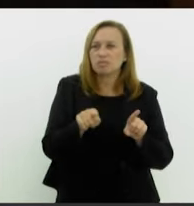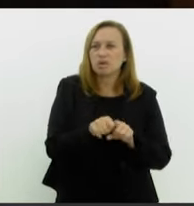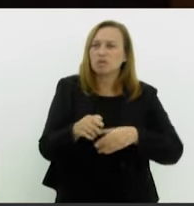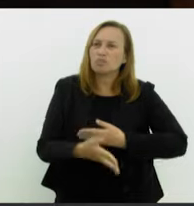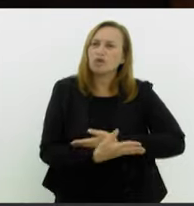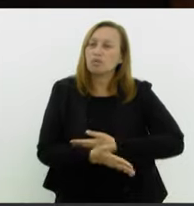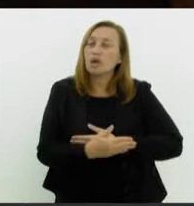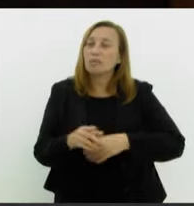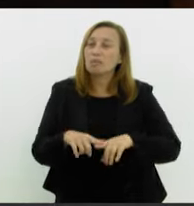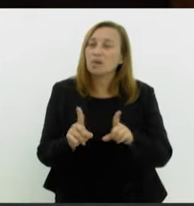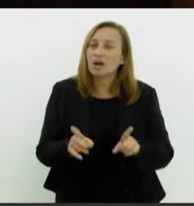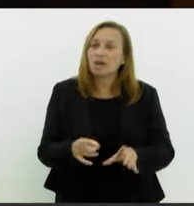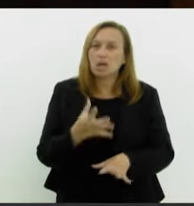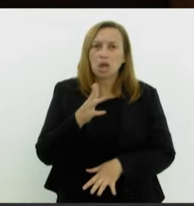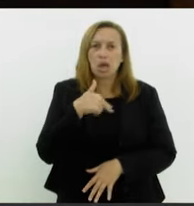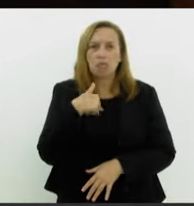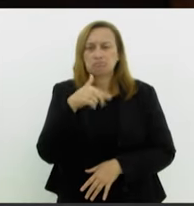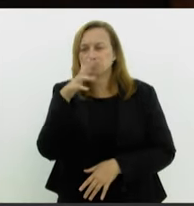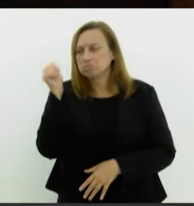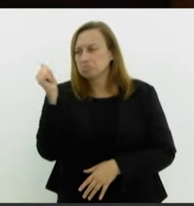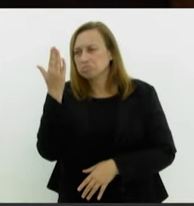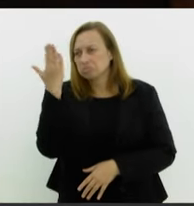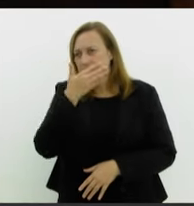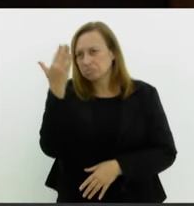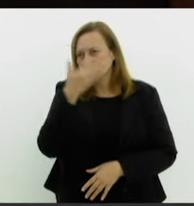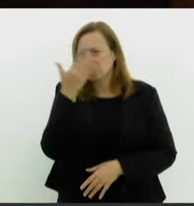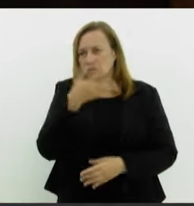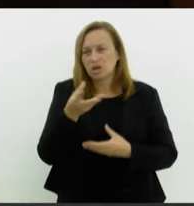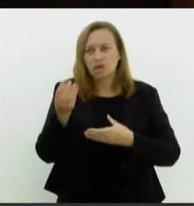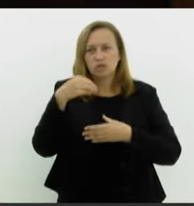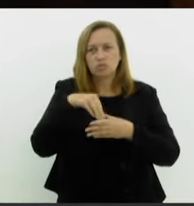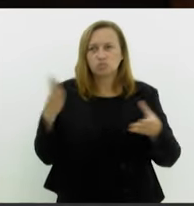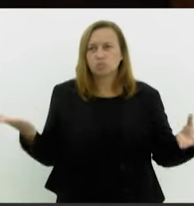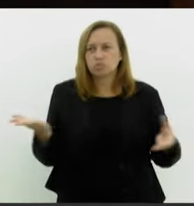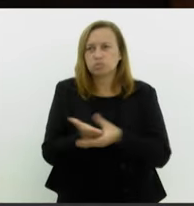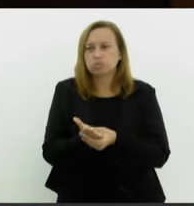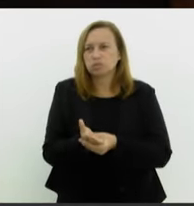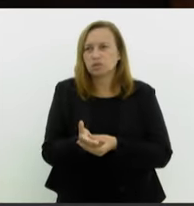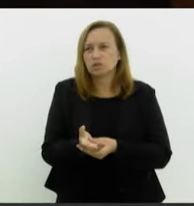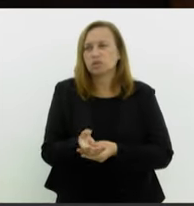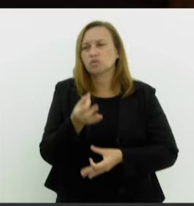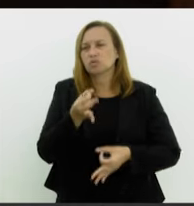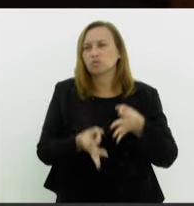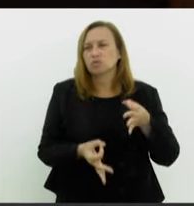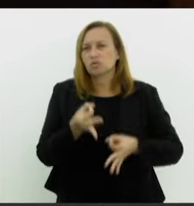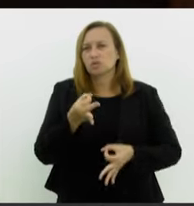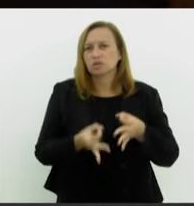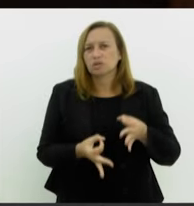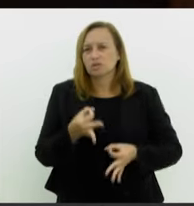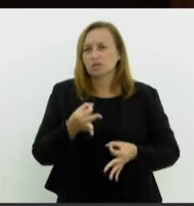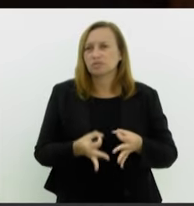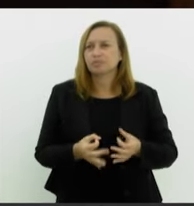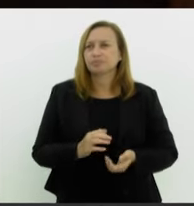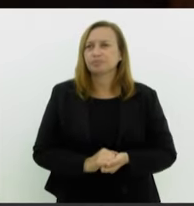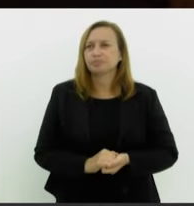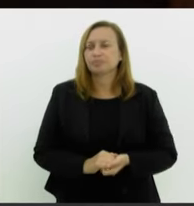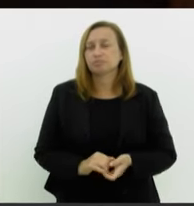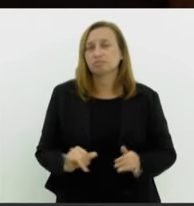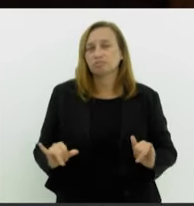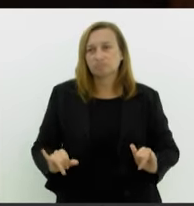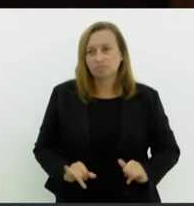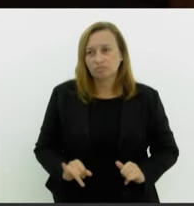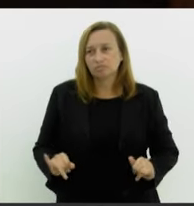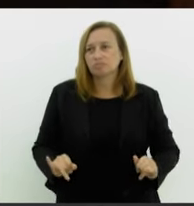só que eu nunca tinha visto por dentro de um processo judicial tamanho o